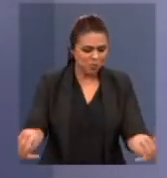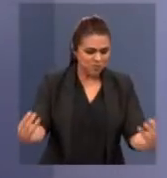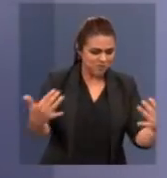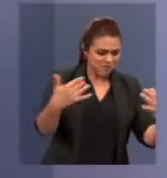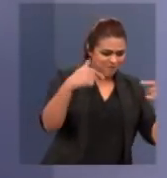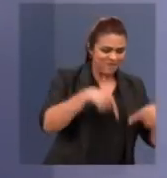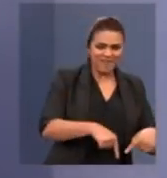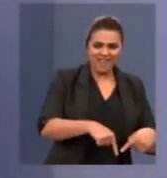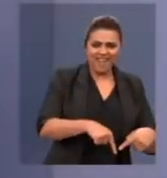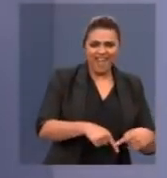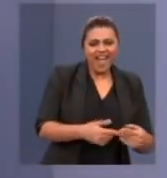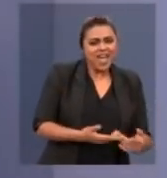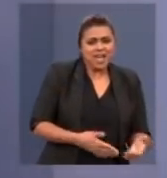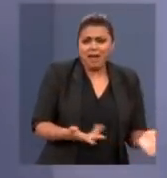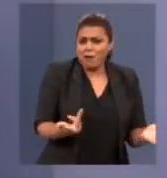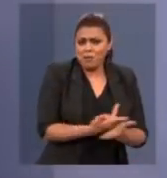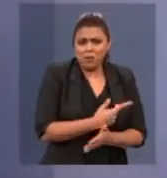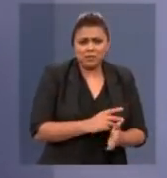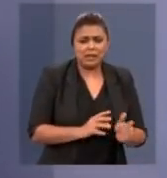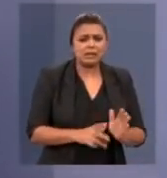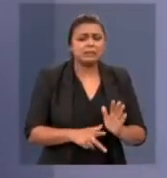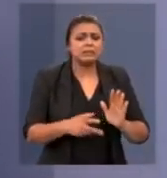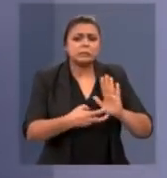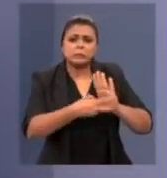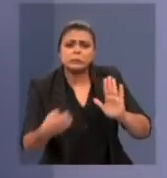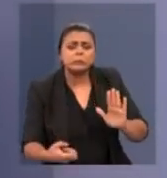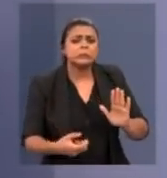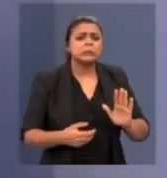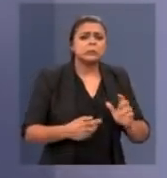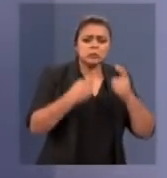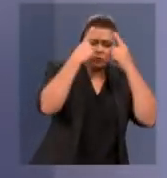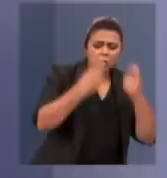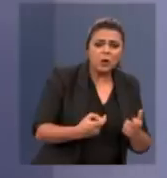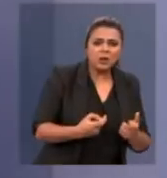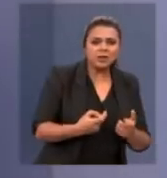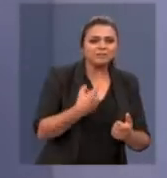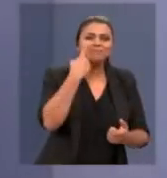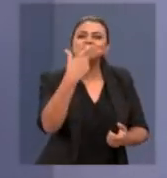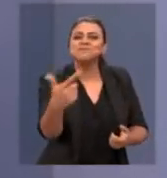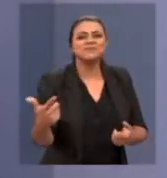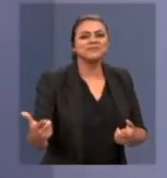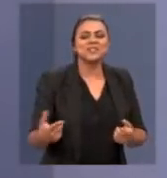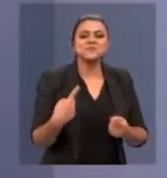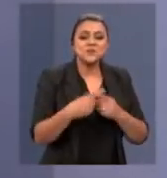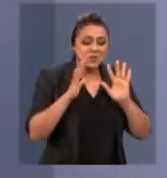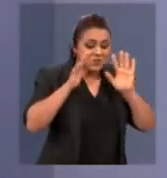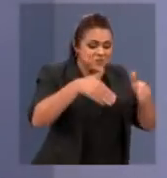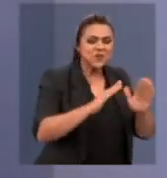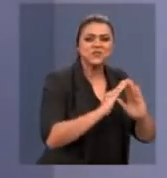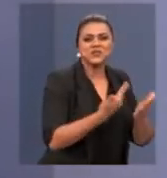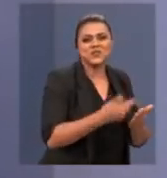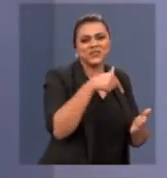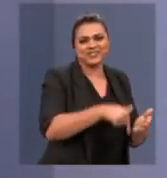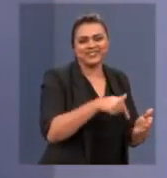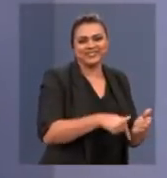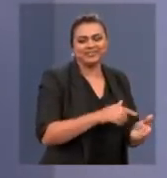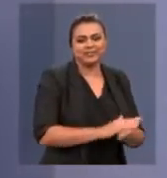do que o crime do que a droga então essas políticas que só olham uma ponta